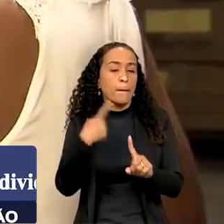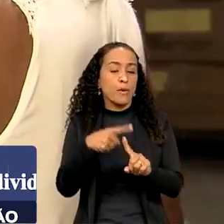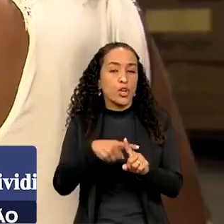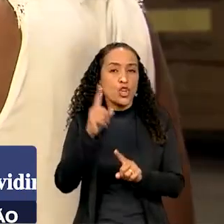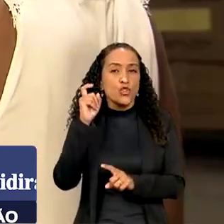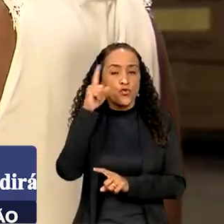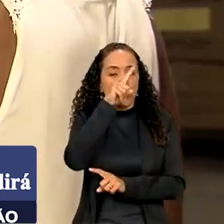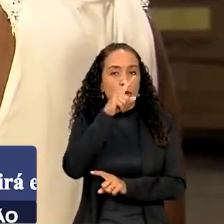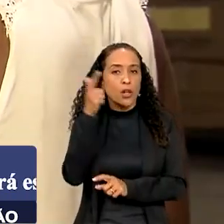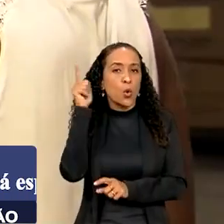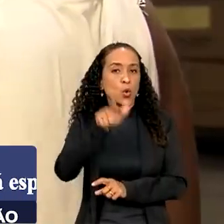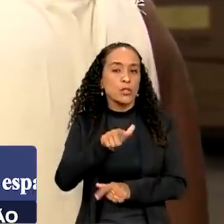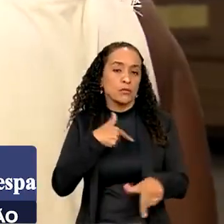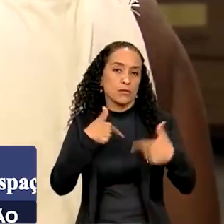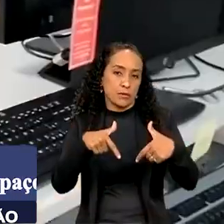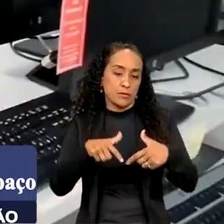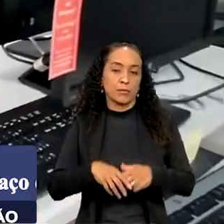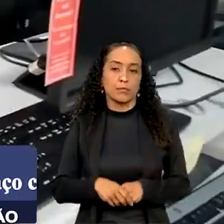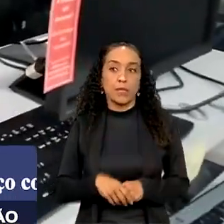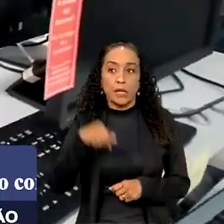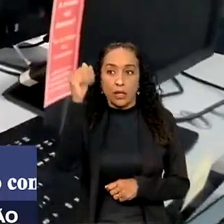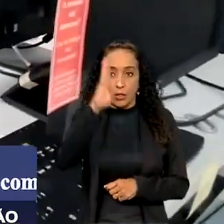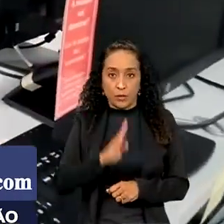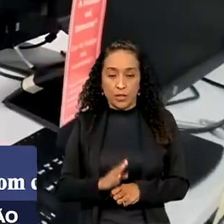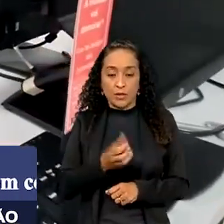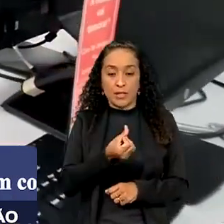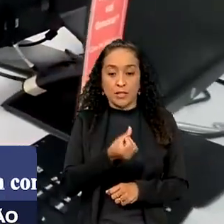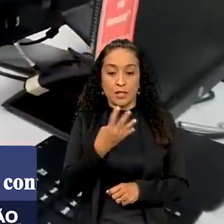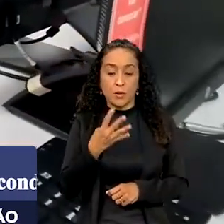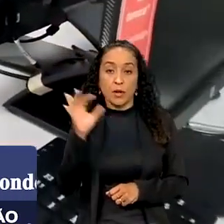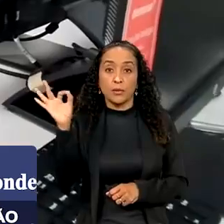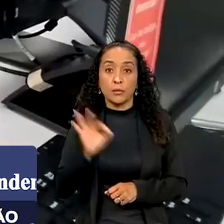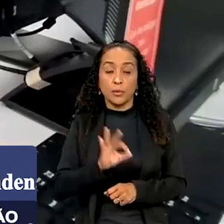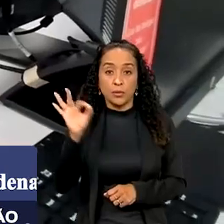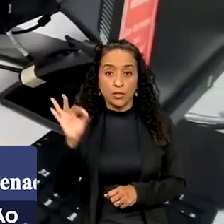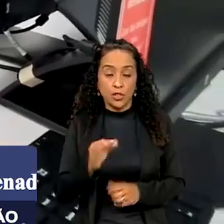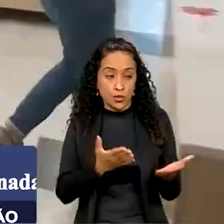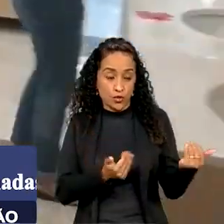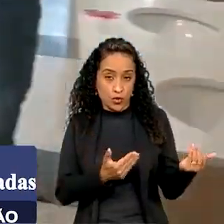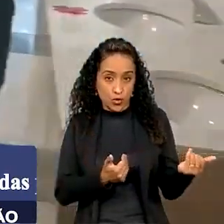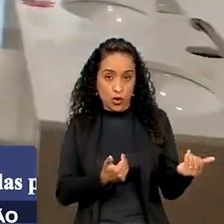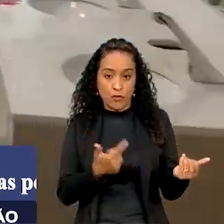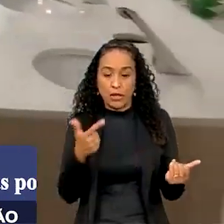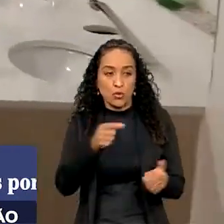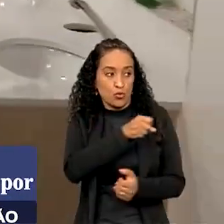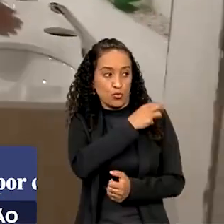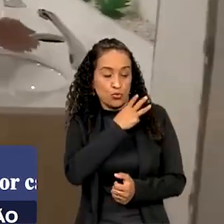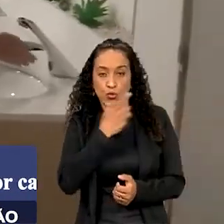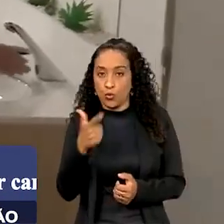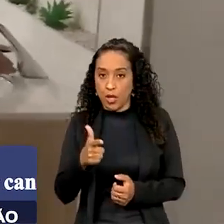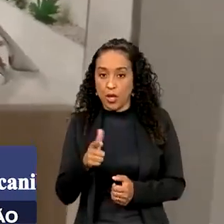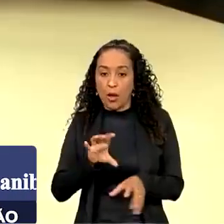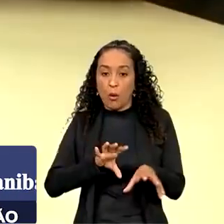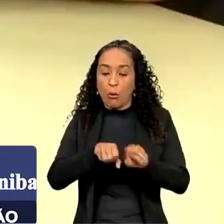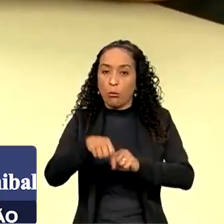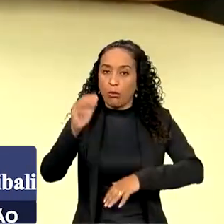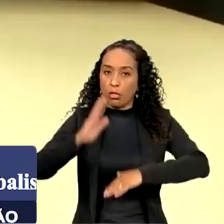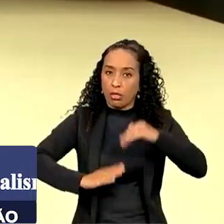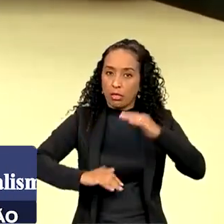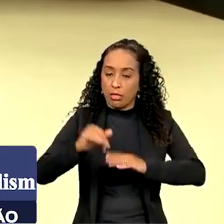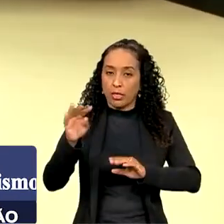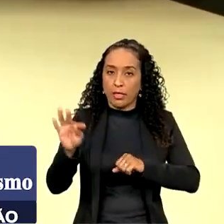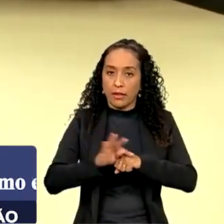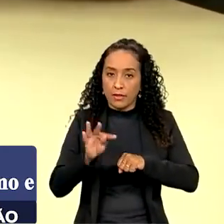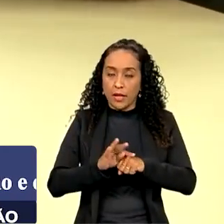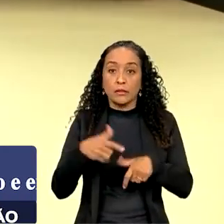pelo país, destacando a melhora no índice de trabalho e estudo entre jovens. Confira a reportagem da TV Brasil e um giro de